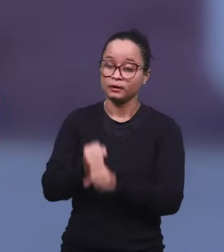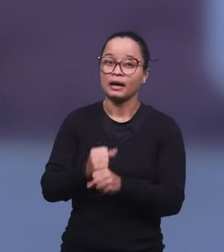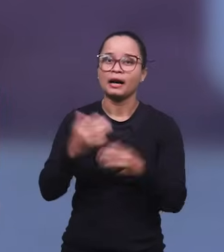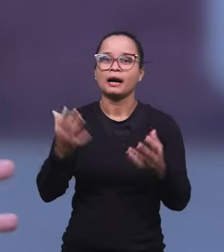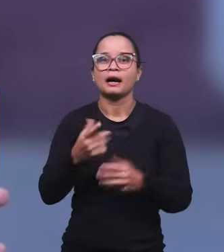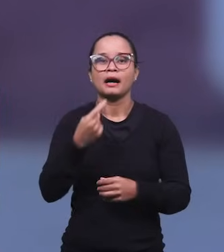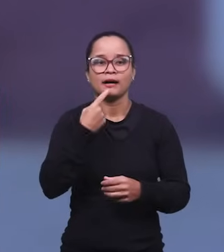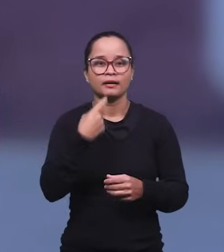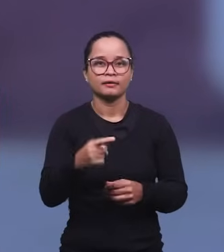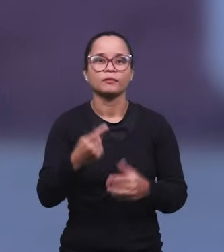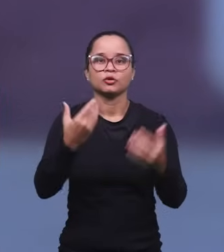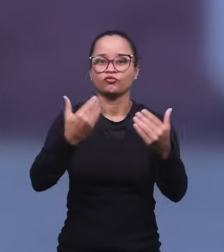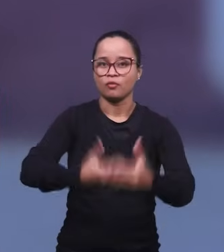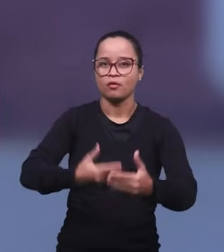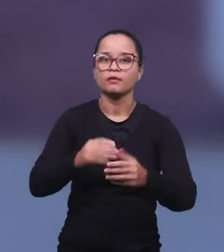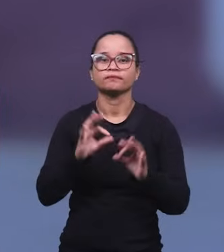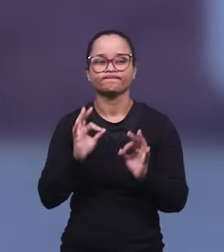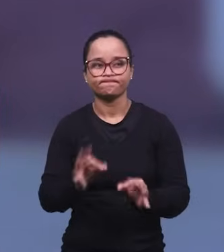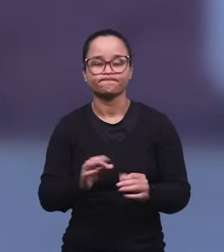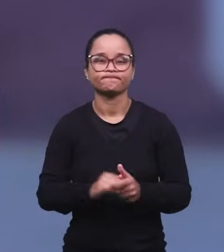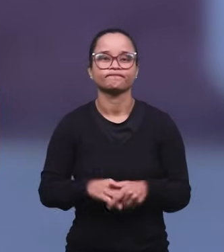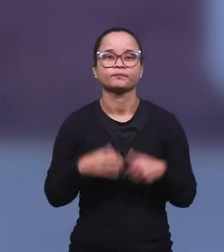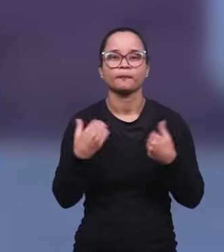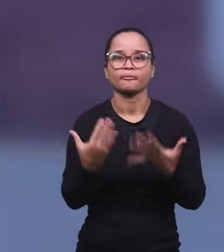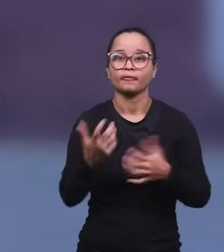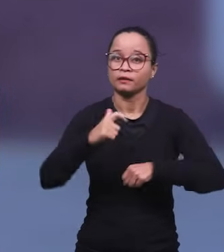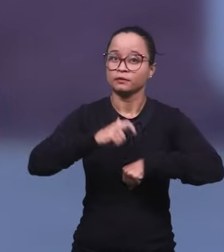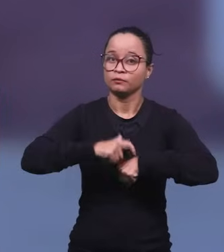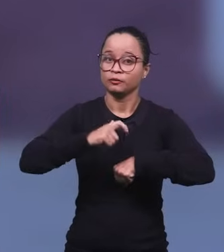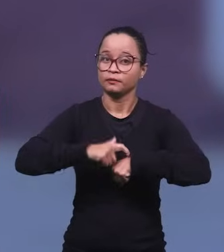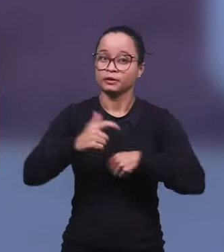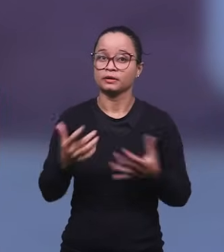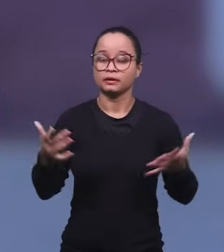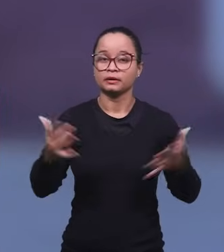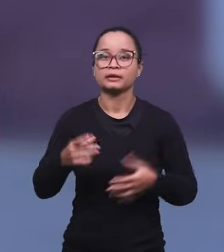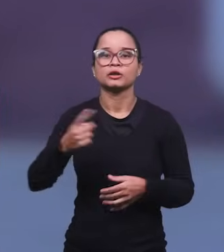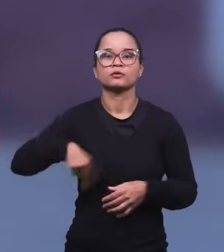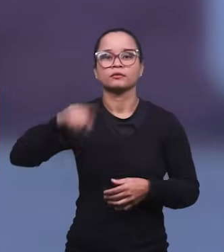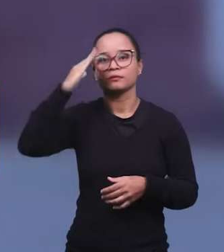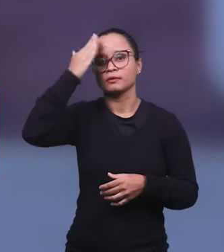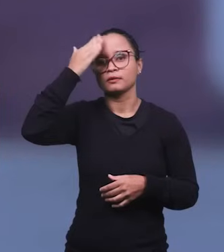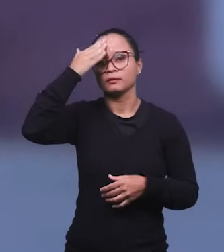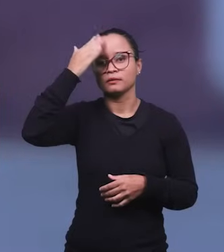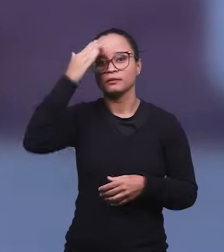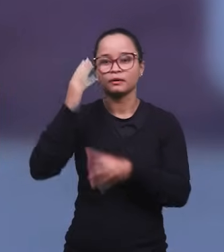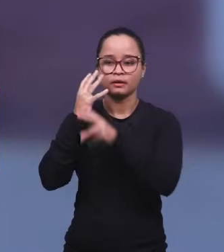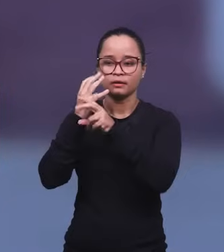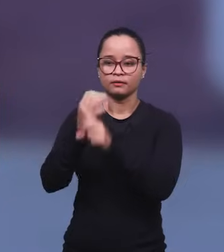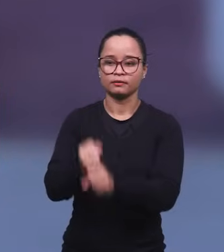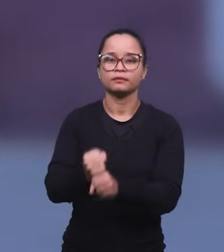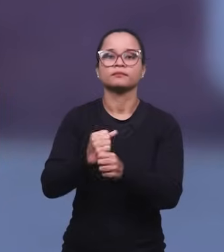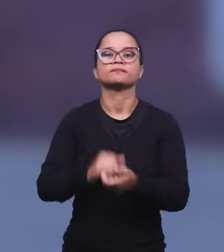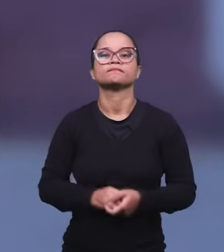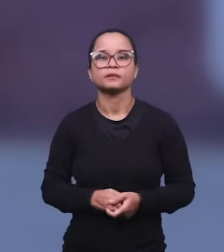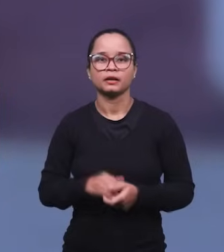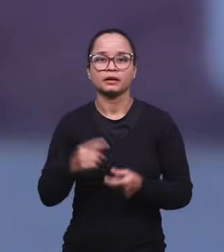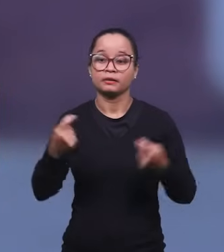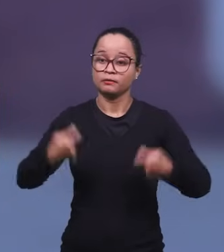agora a gente chegou na semana de provas, né? Então, é o momento que a gente entende que aquela revisão